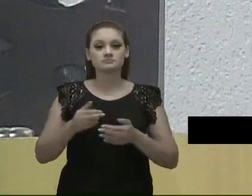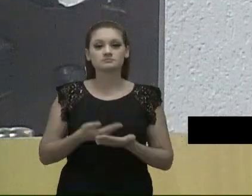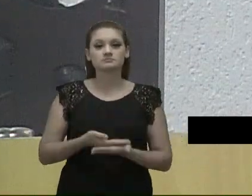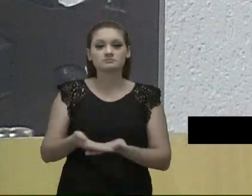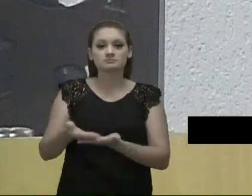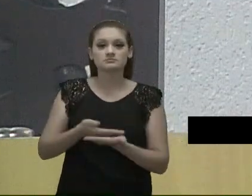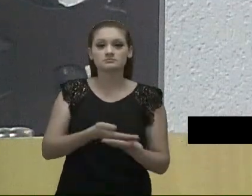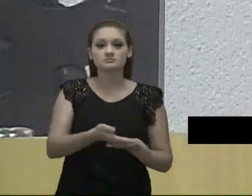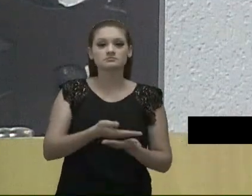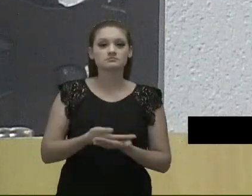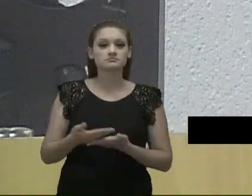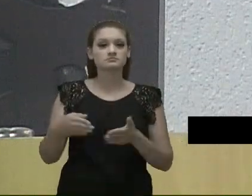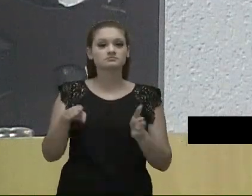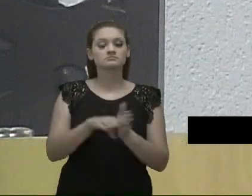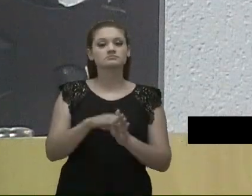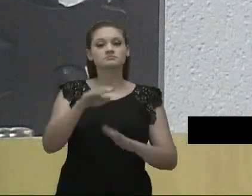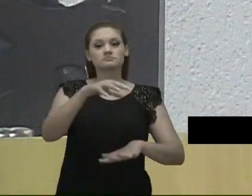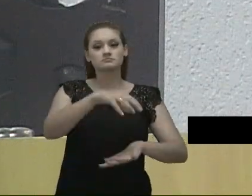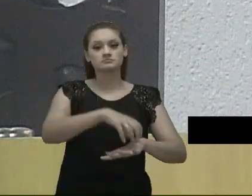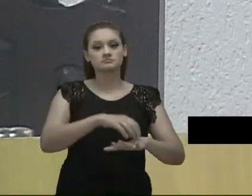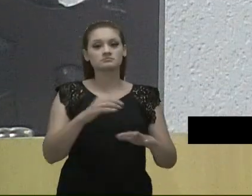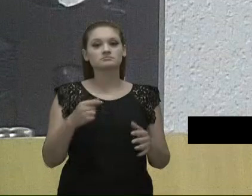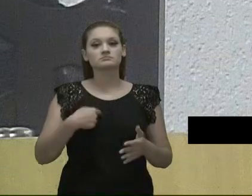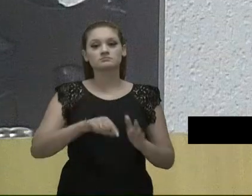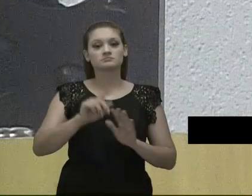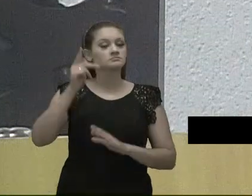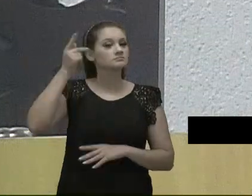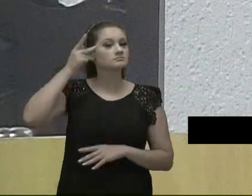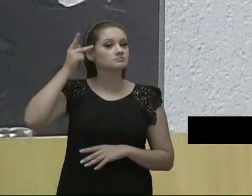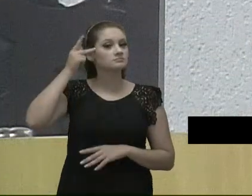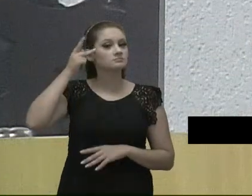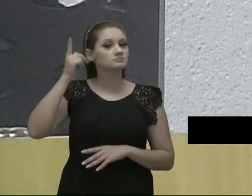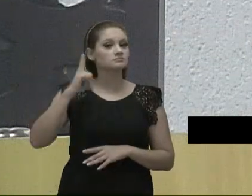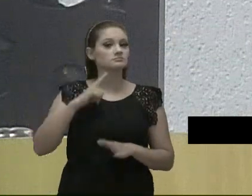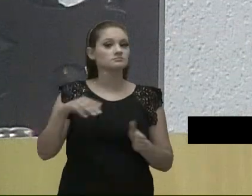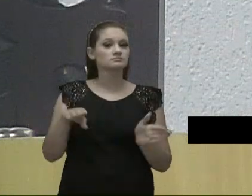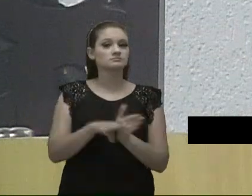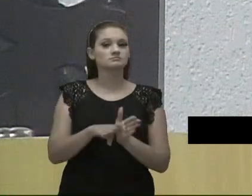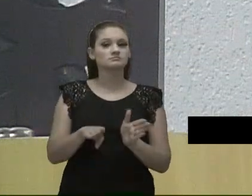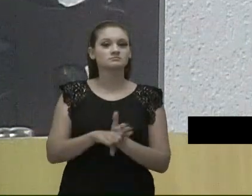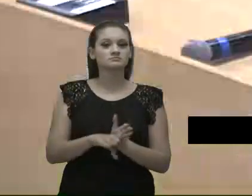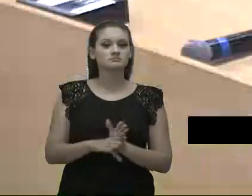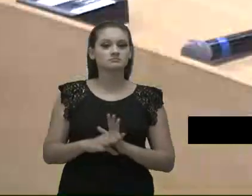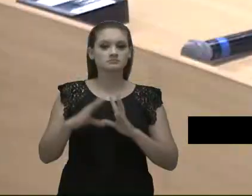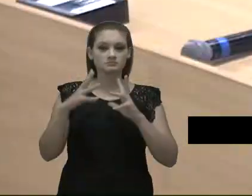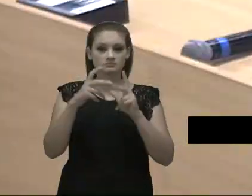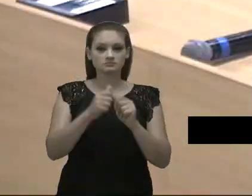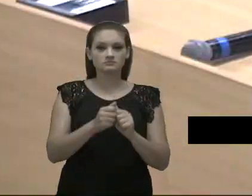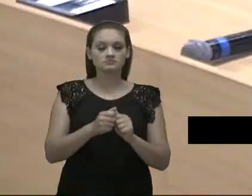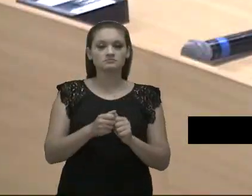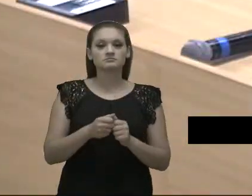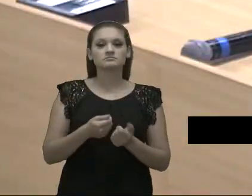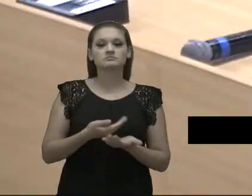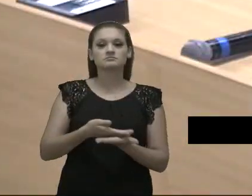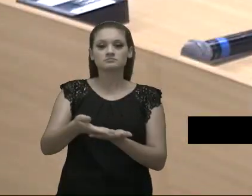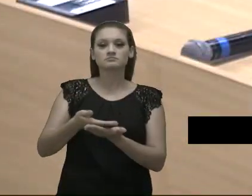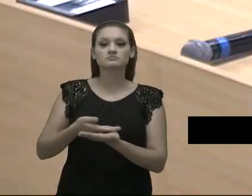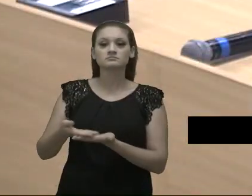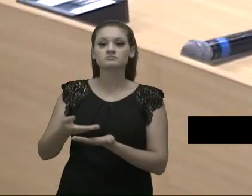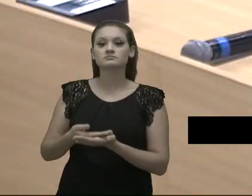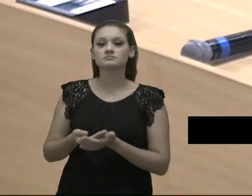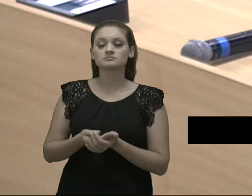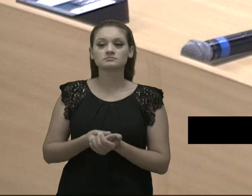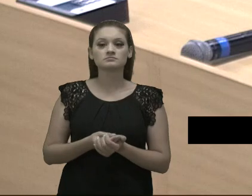sei se chega na unidade, se vai diretamente para São Paulo, isso tem que chegar. Tá? Tudo que ela envia é através... Tudo que ela envia